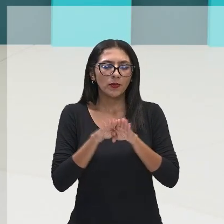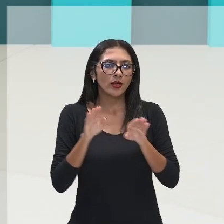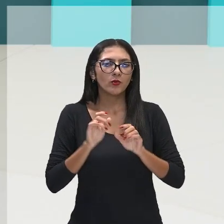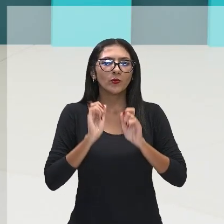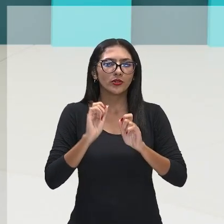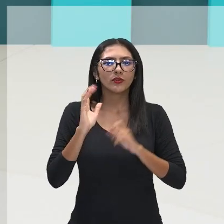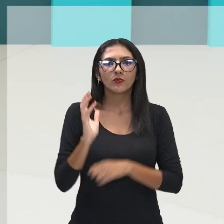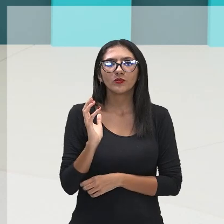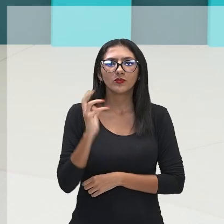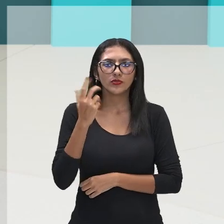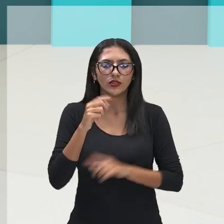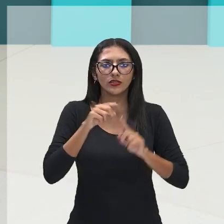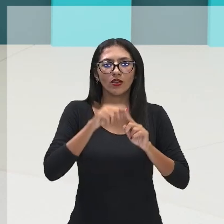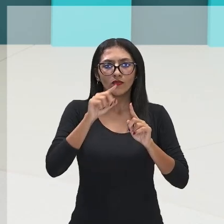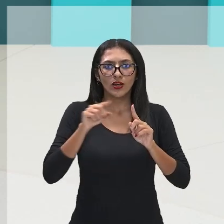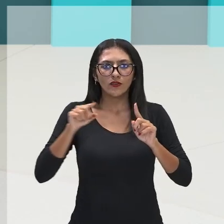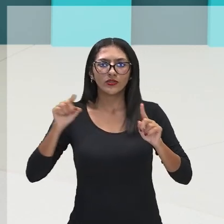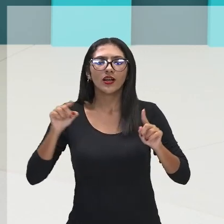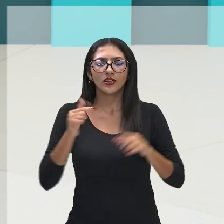da